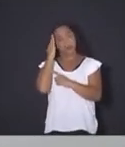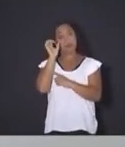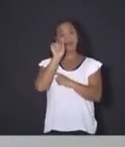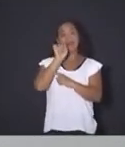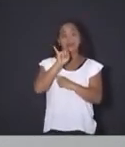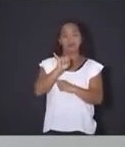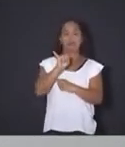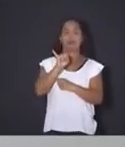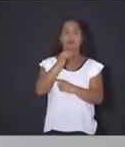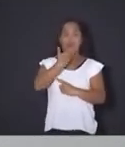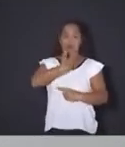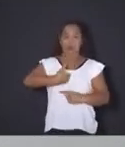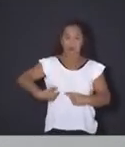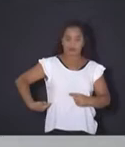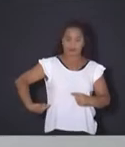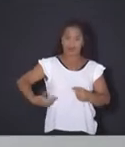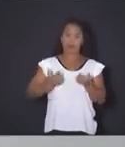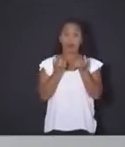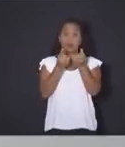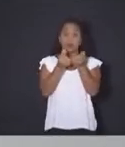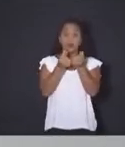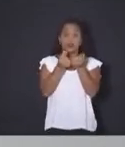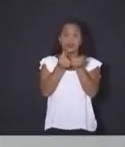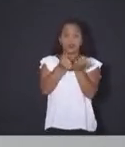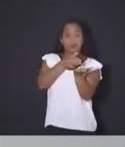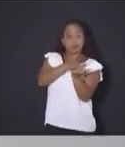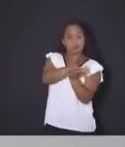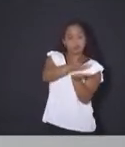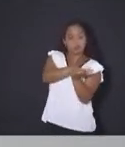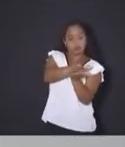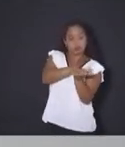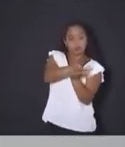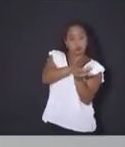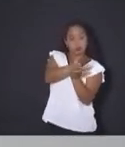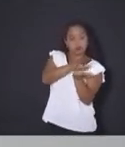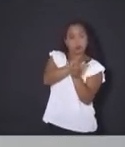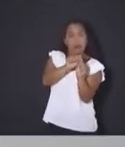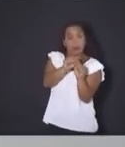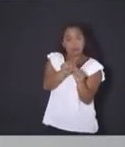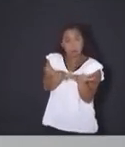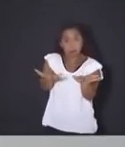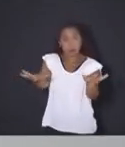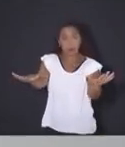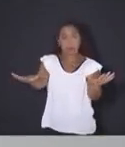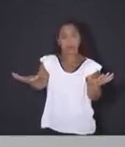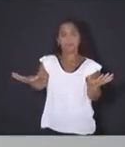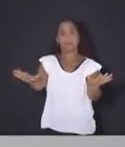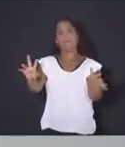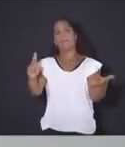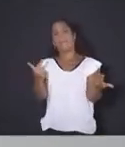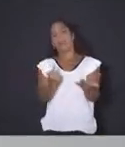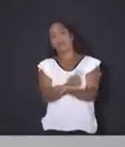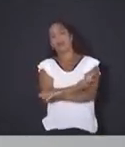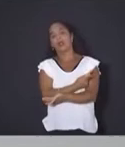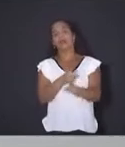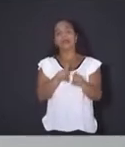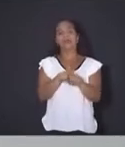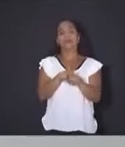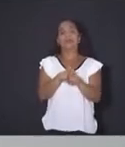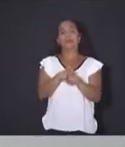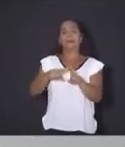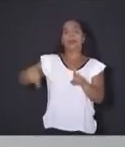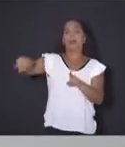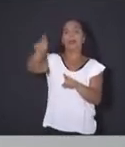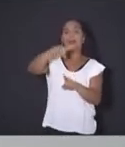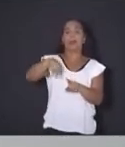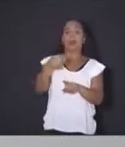problema na medida que aumenta a quantidade de dinheiro isso provoca uma pressão para que os